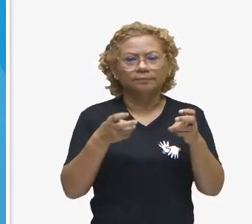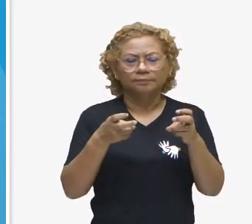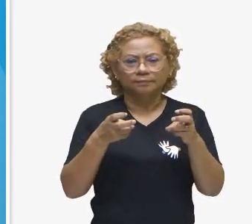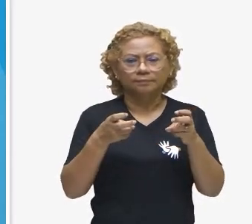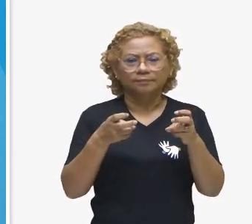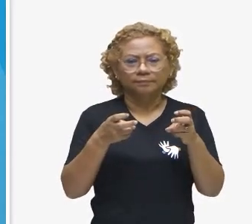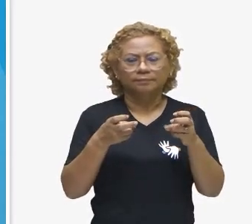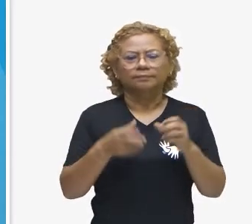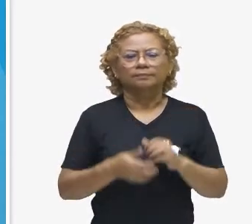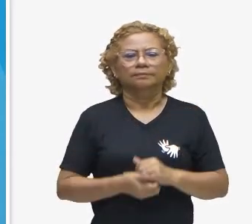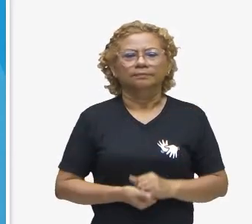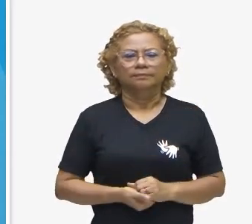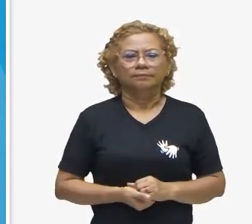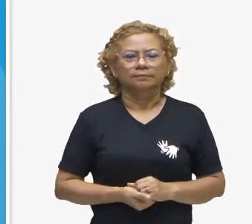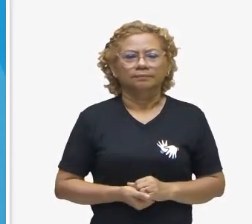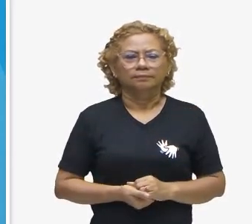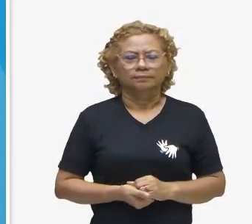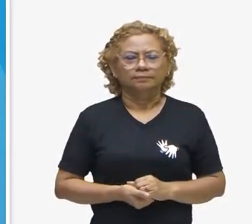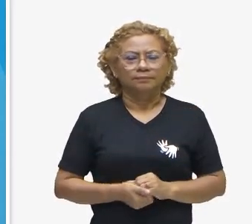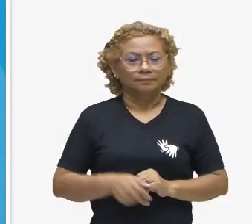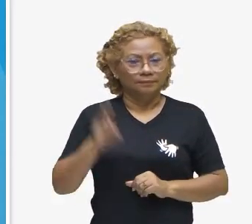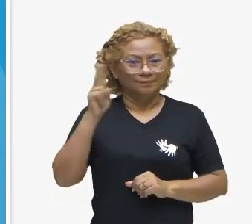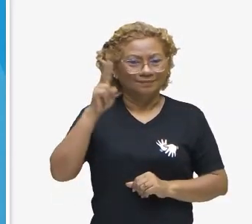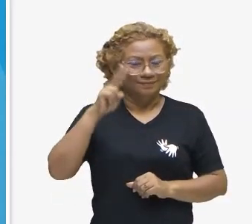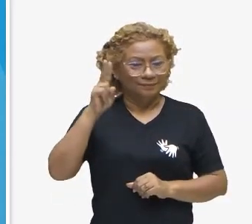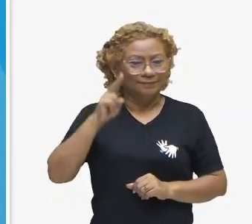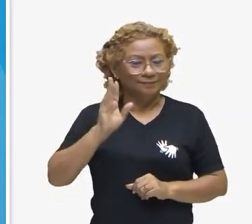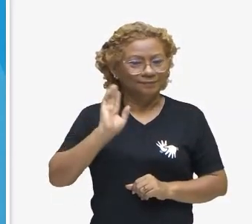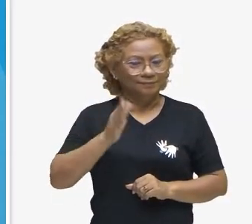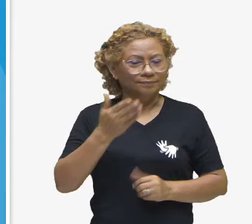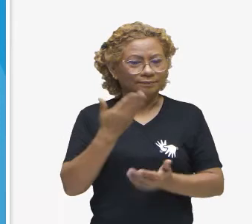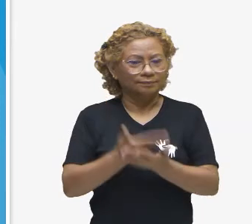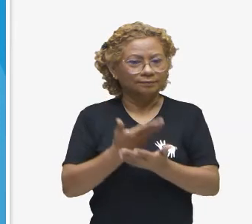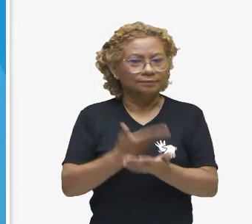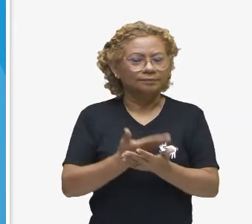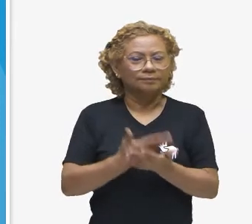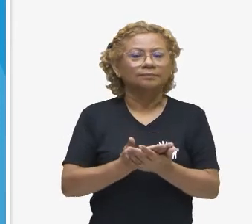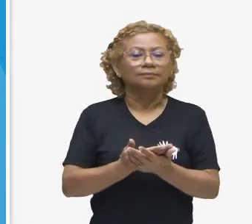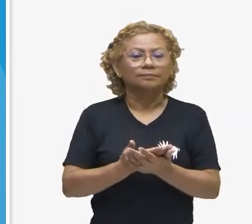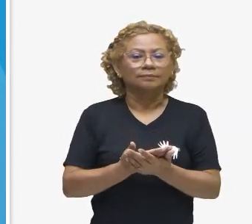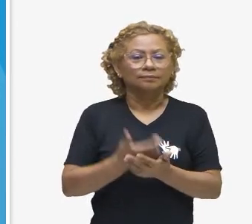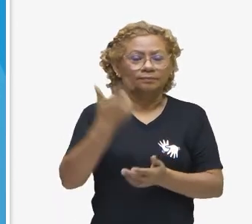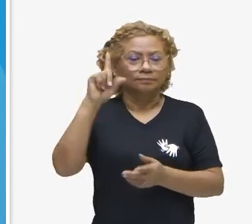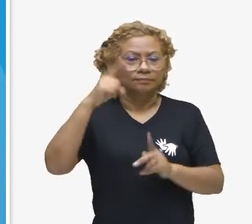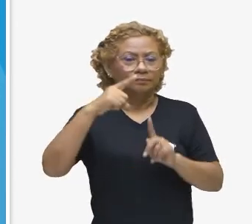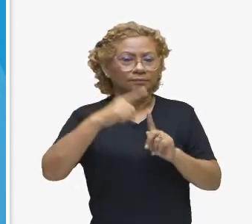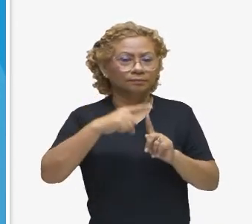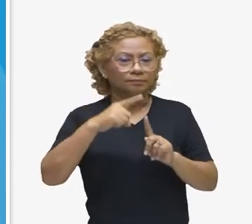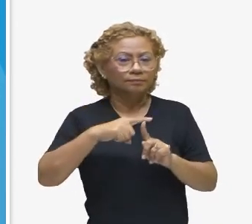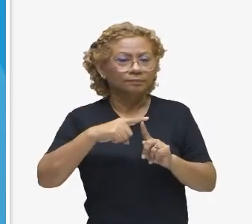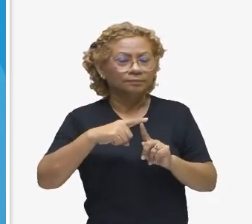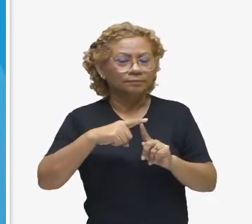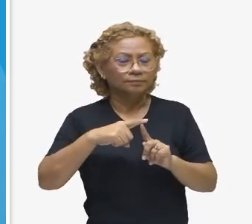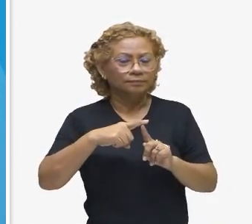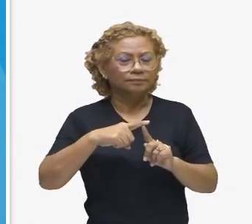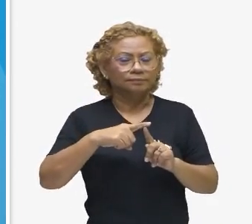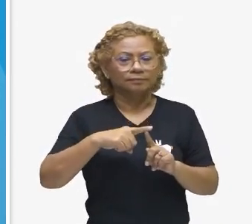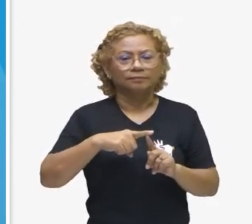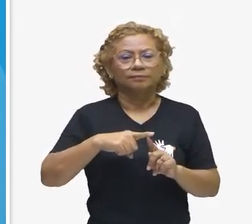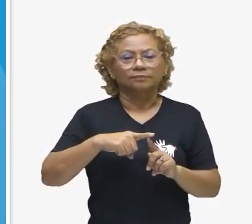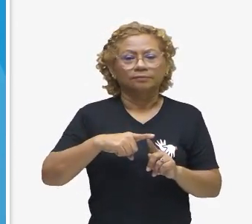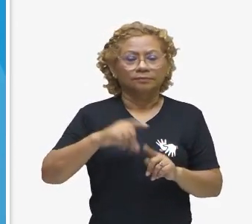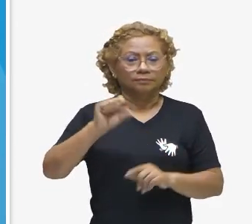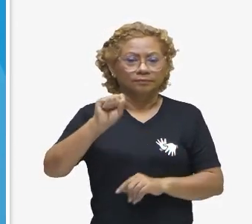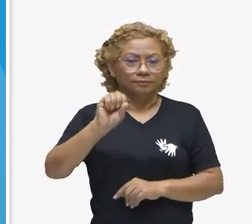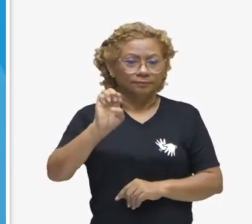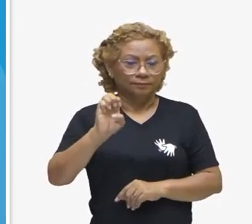na verdade. Quando a gente viu o seno do ângulo de 0 graus é igual ao próprio zero. Já no cosseno a gente consegue